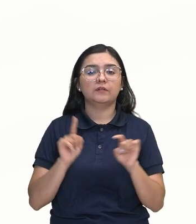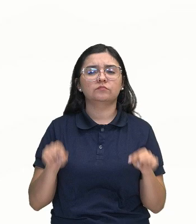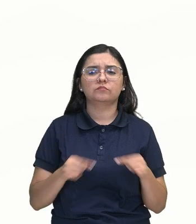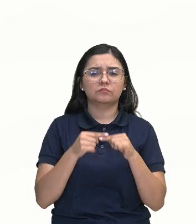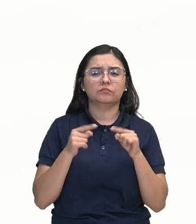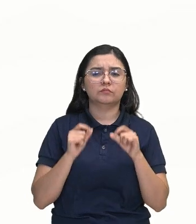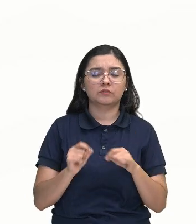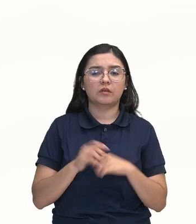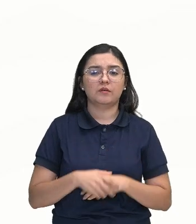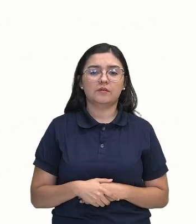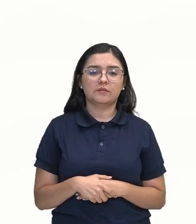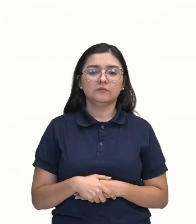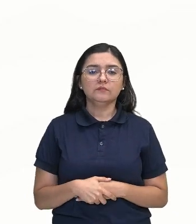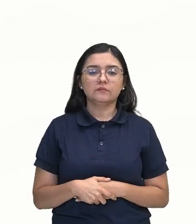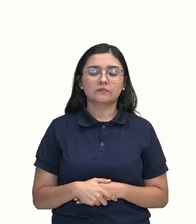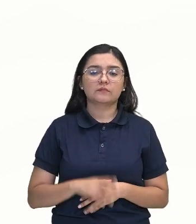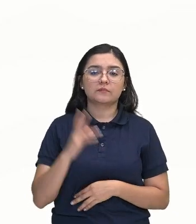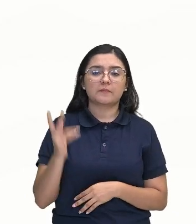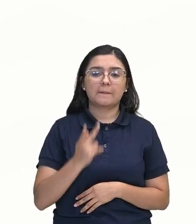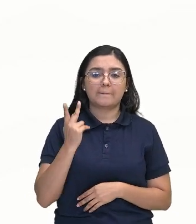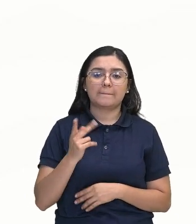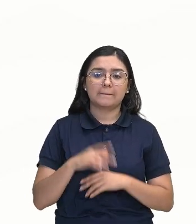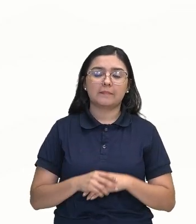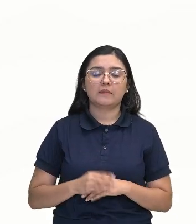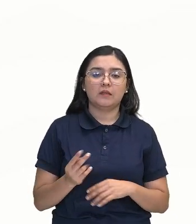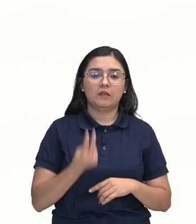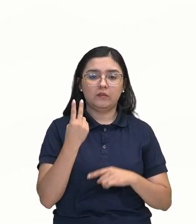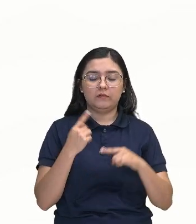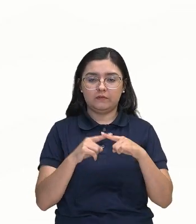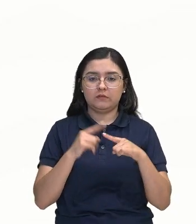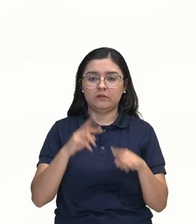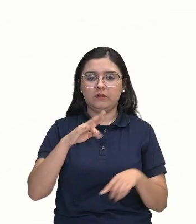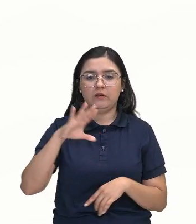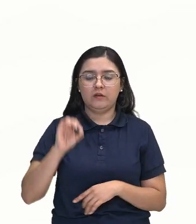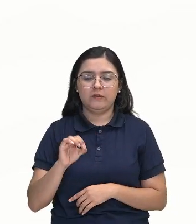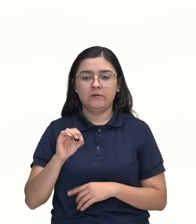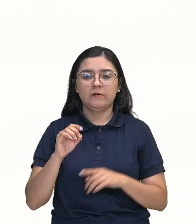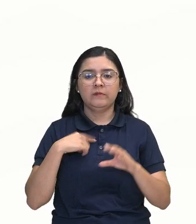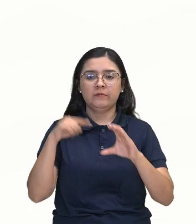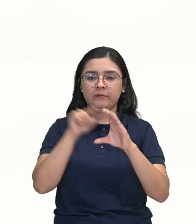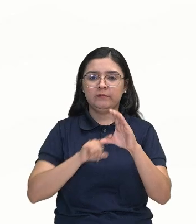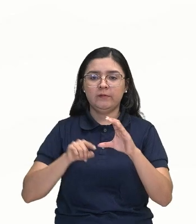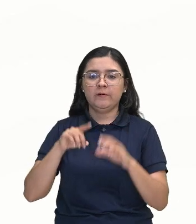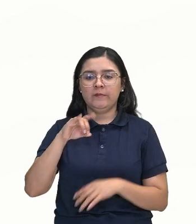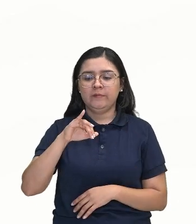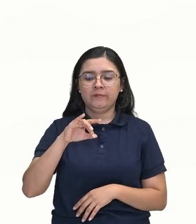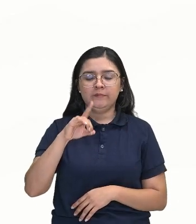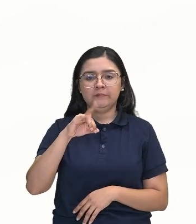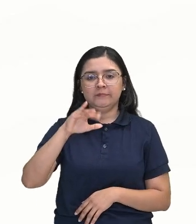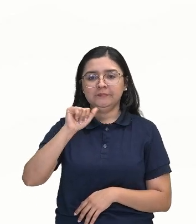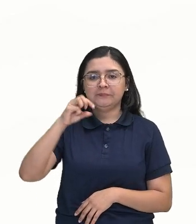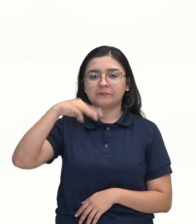com o valor de 2 vezes o raio do círculo, tá certo? Ou seja, com o diâmetro.